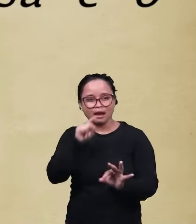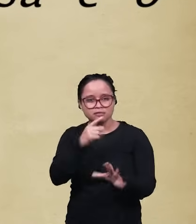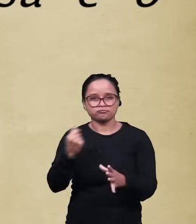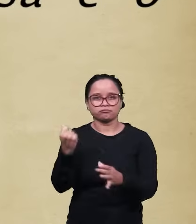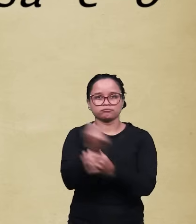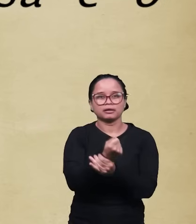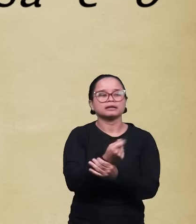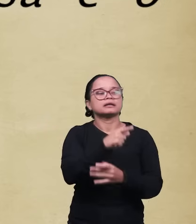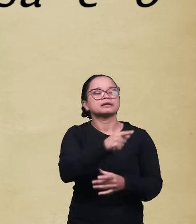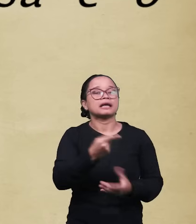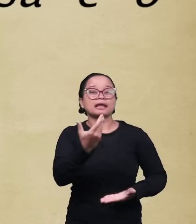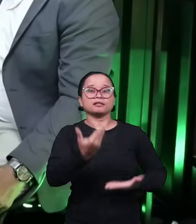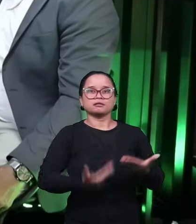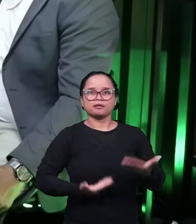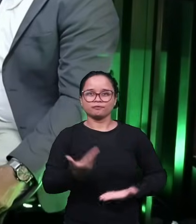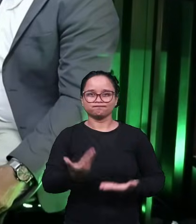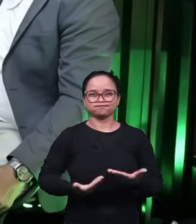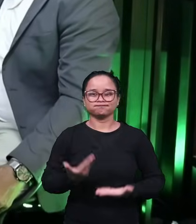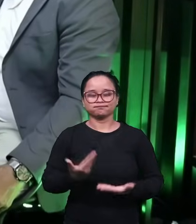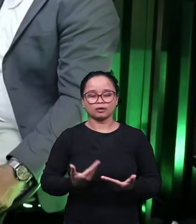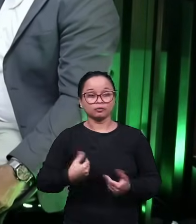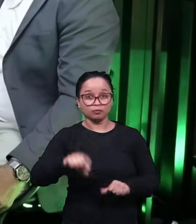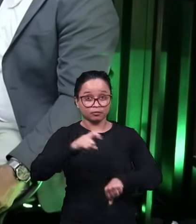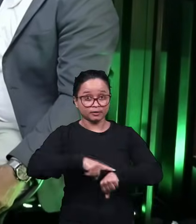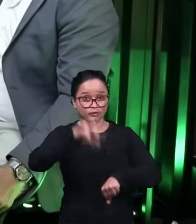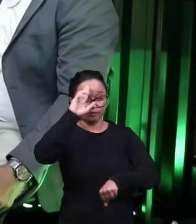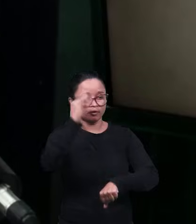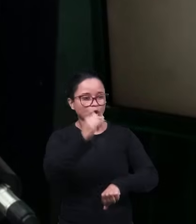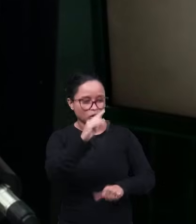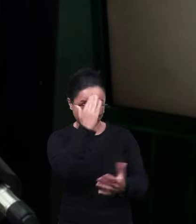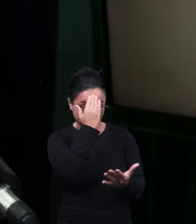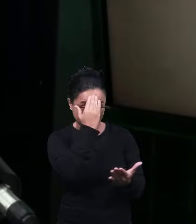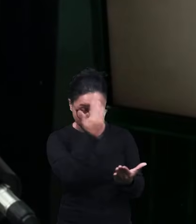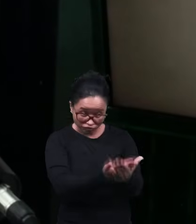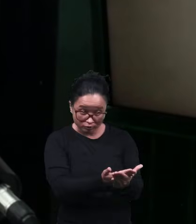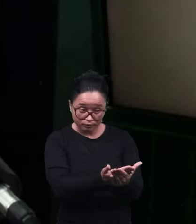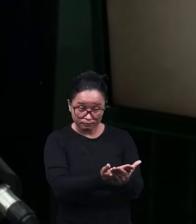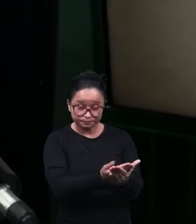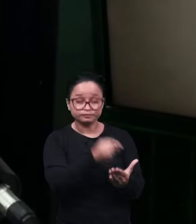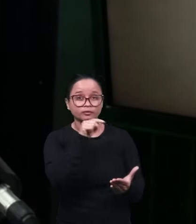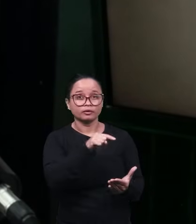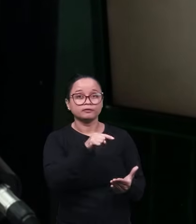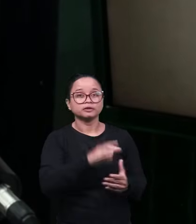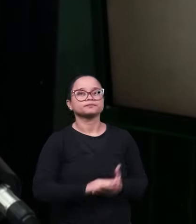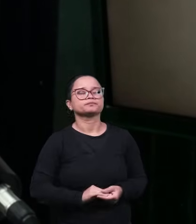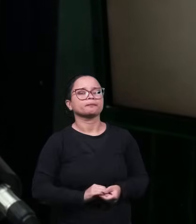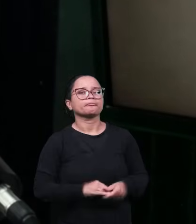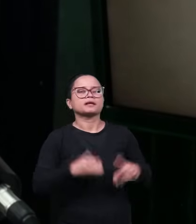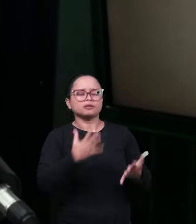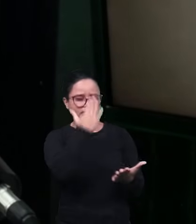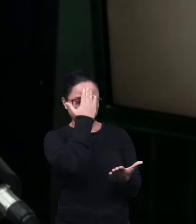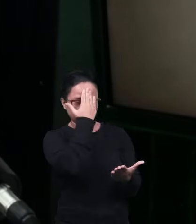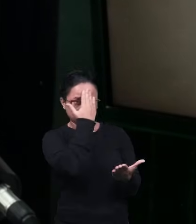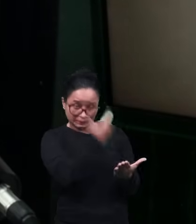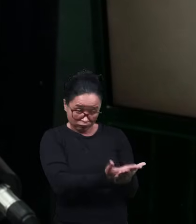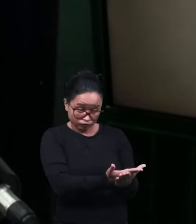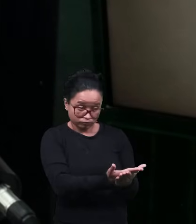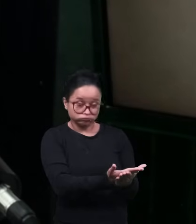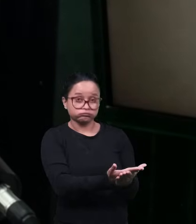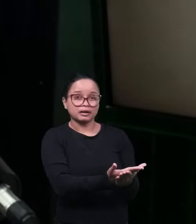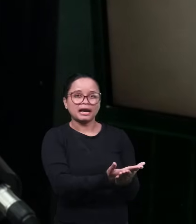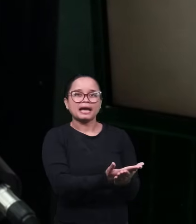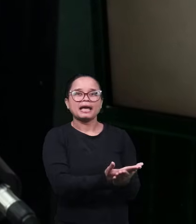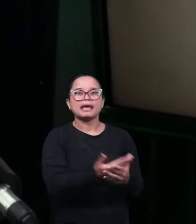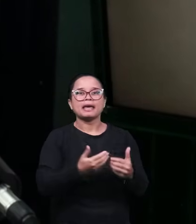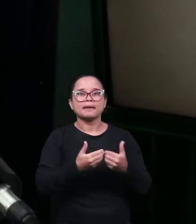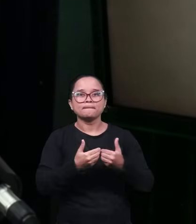ali a condição de ser um servo. Quando o Senhor diz assim, crê, esse crer aí é um